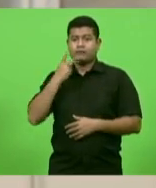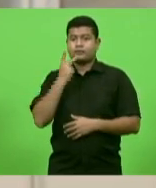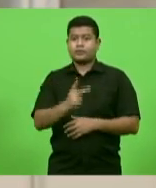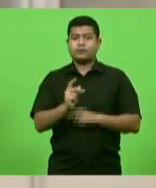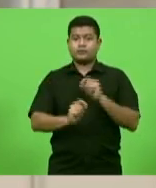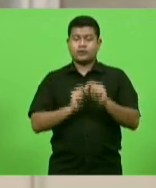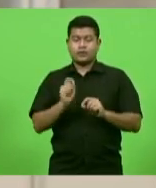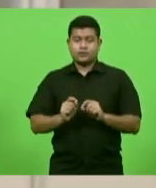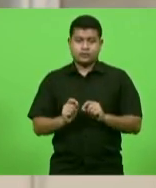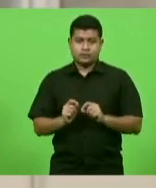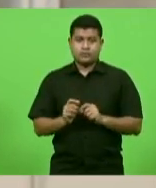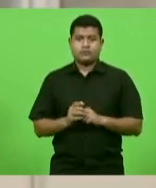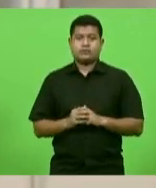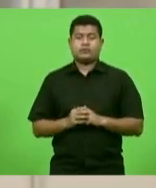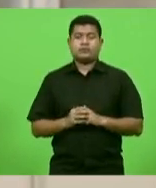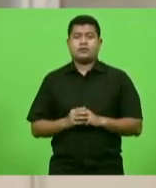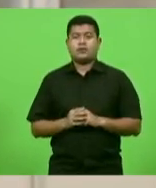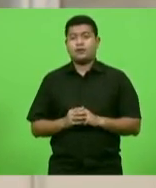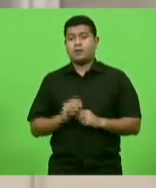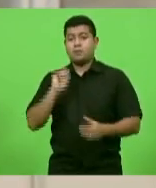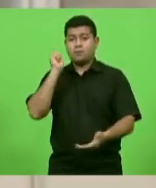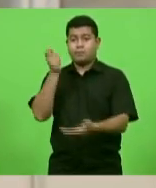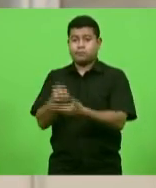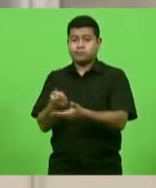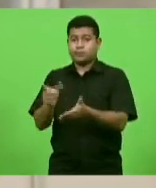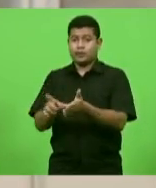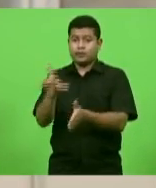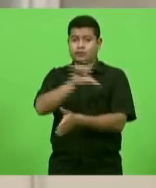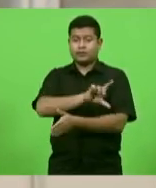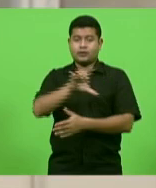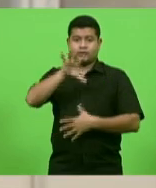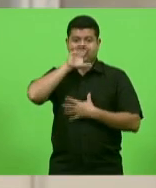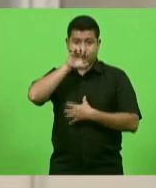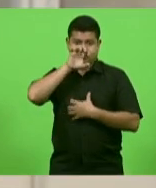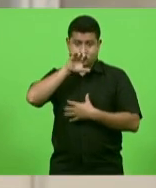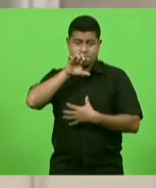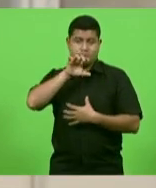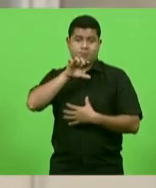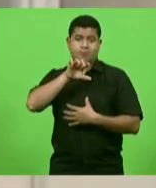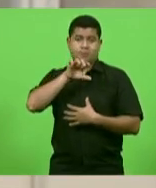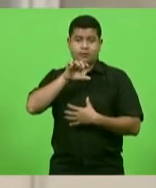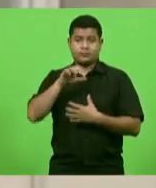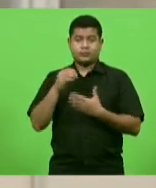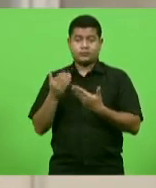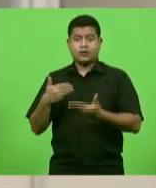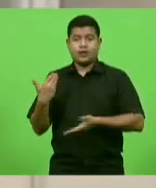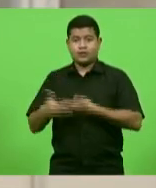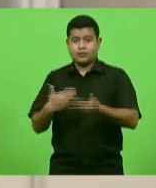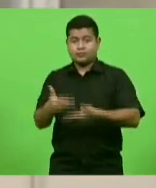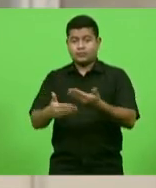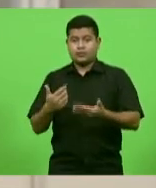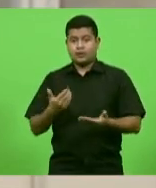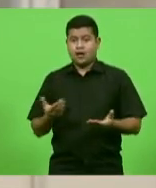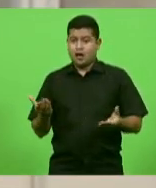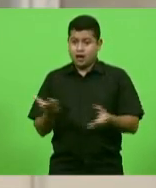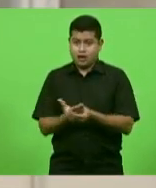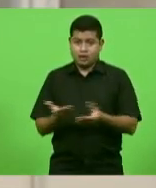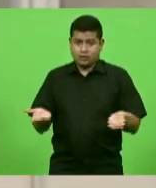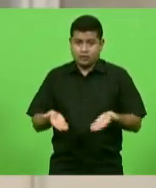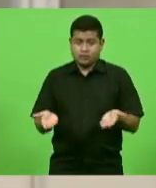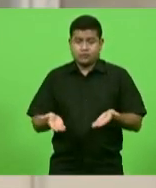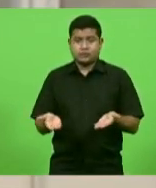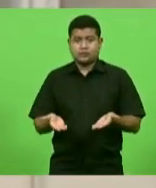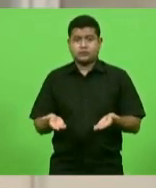declarar "o pagamento decipado Desses respiradores desse processo que nós estamos